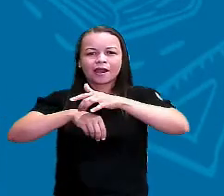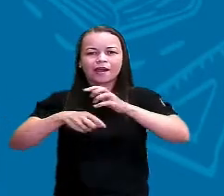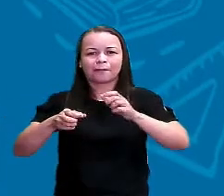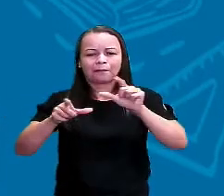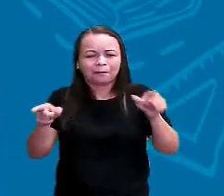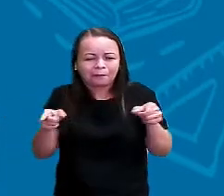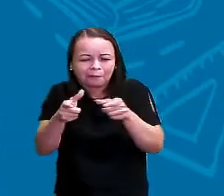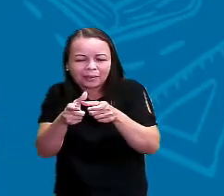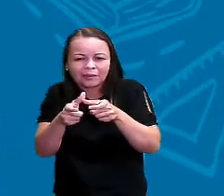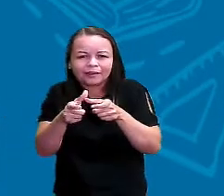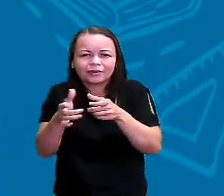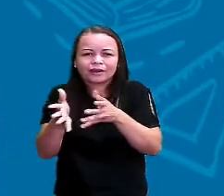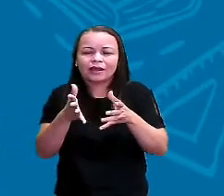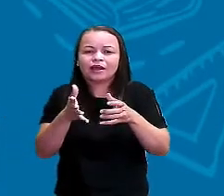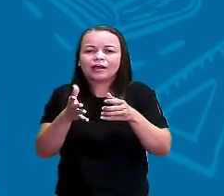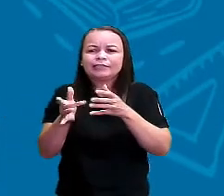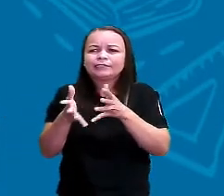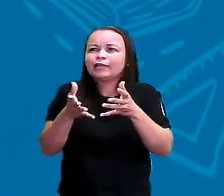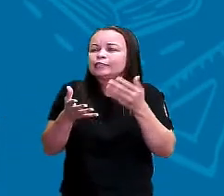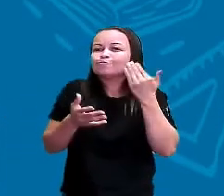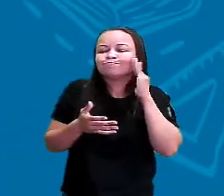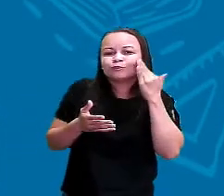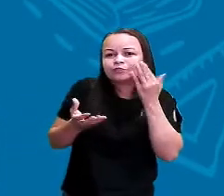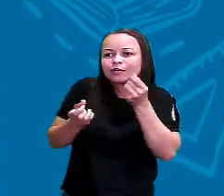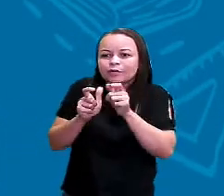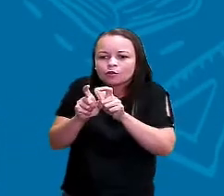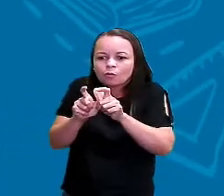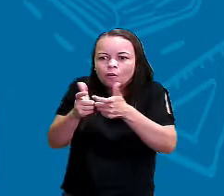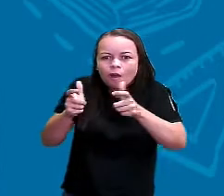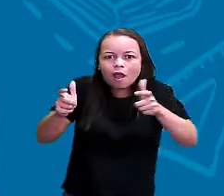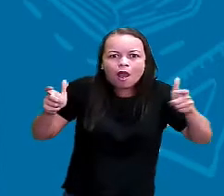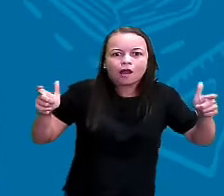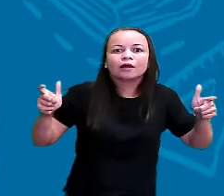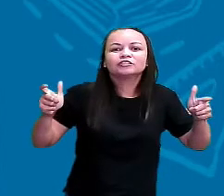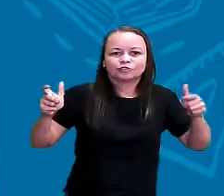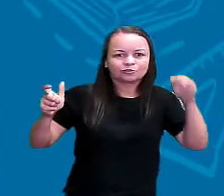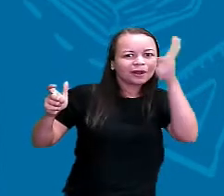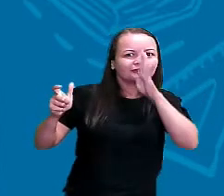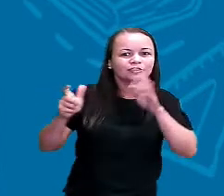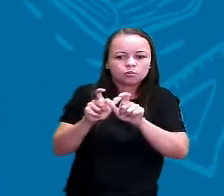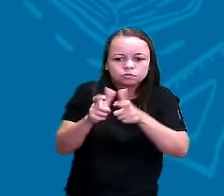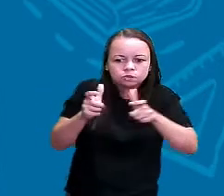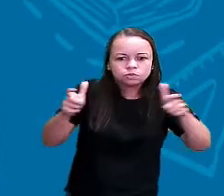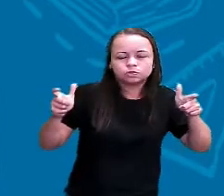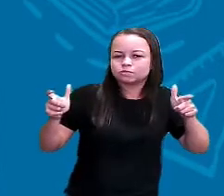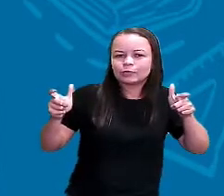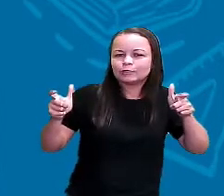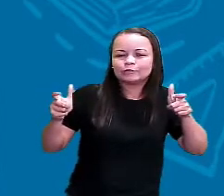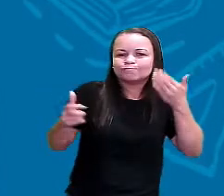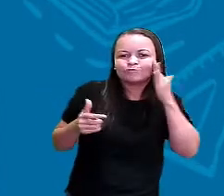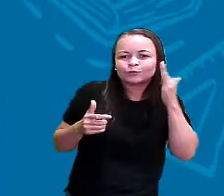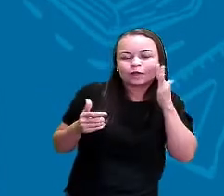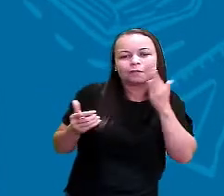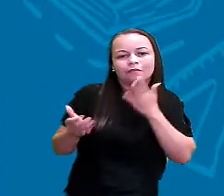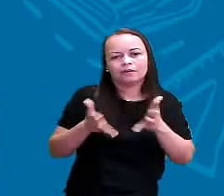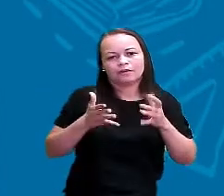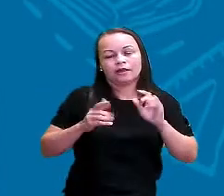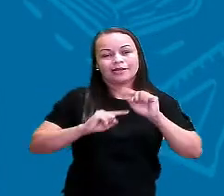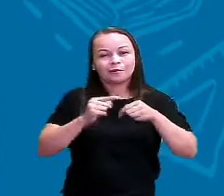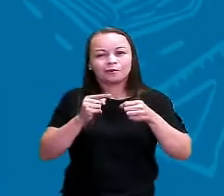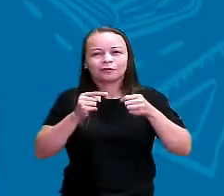litoral e eles não conseguiam ter a dimensão da imensidão que são as terras do Brasil, né? Aos poucos é que eles